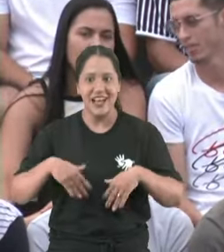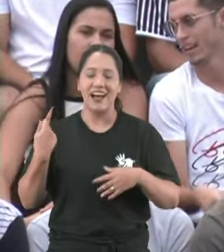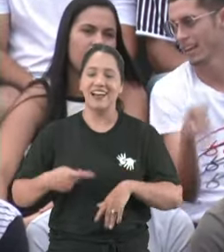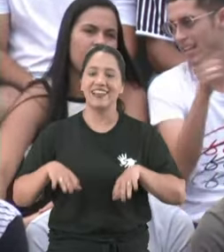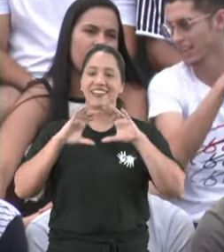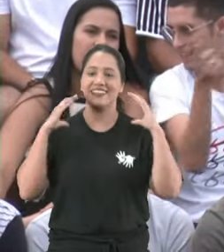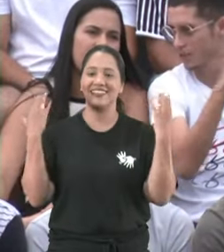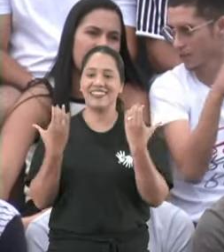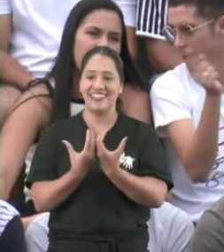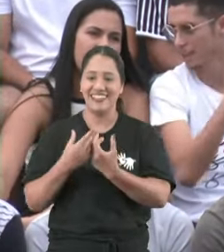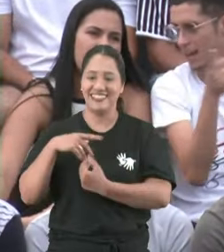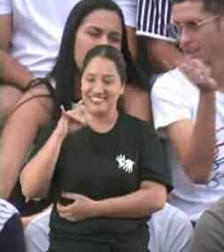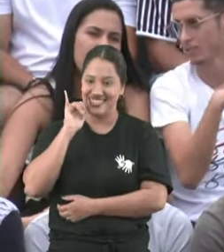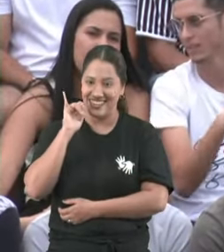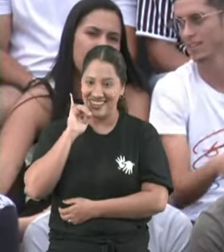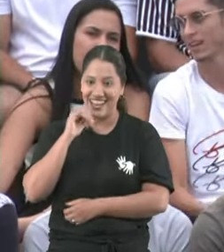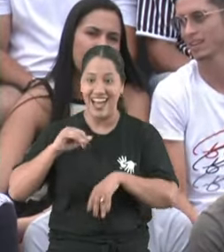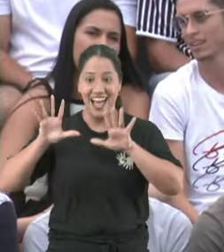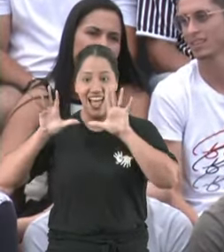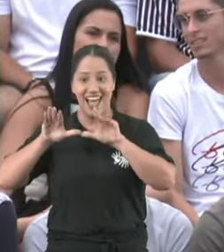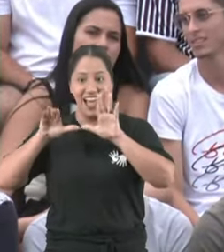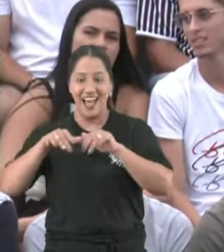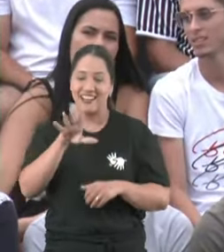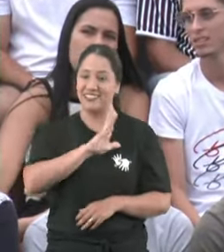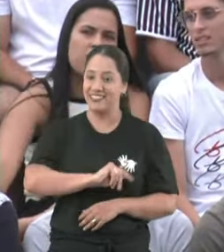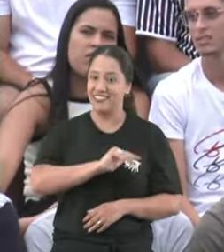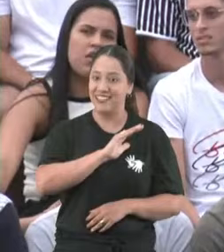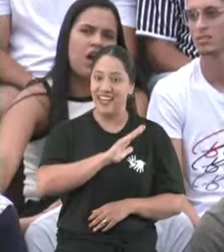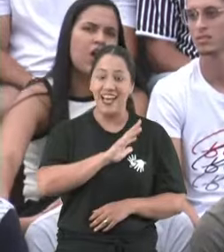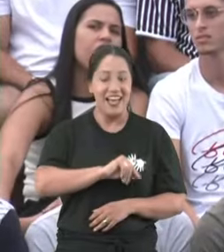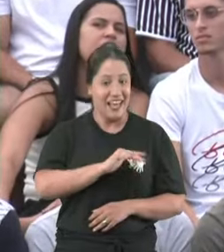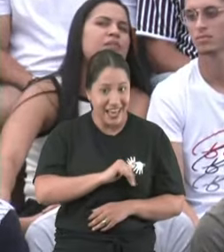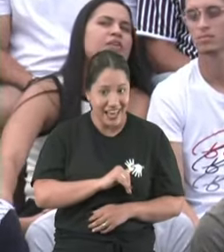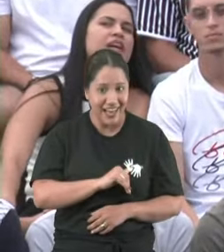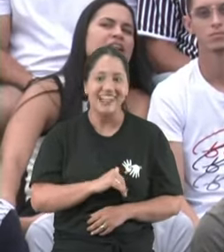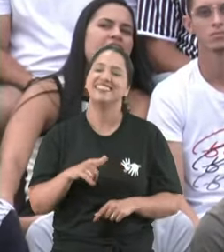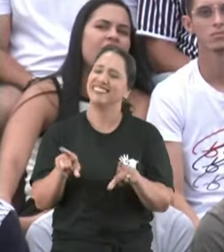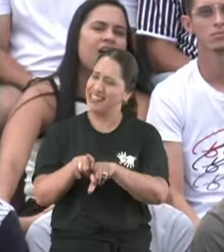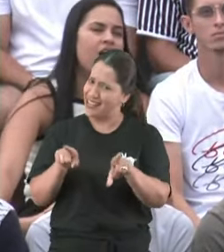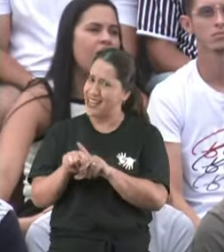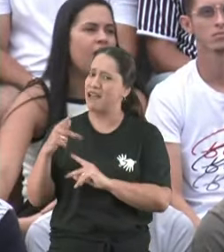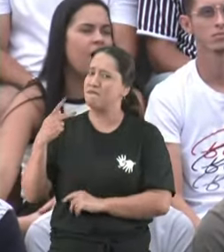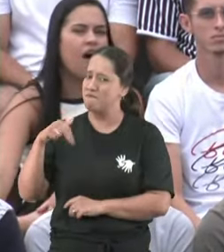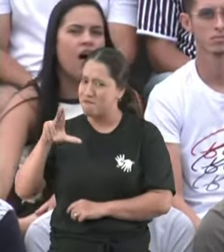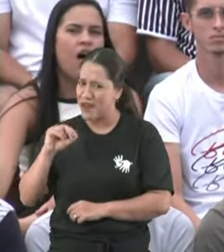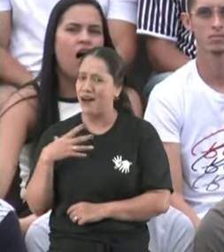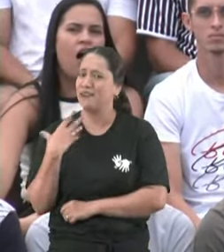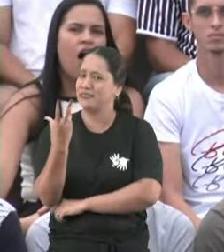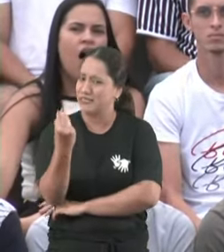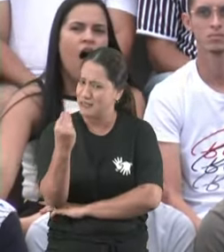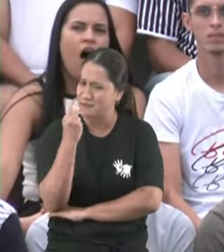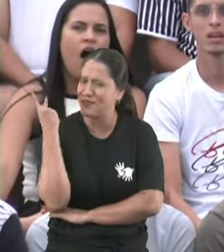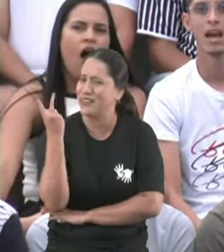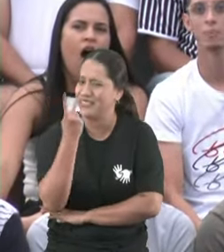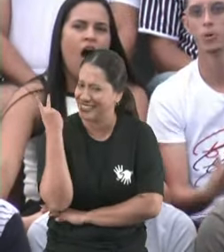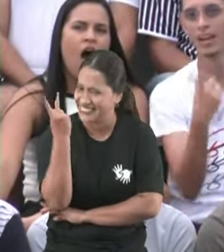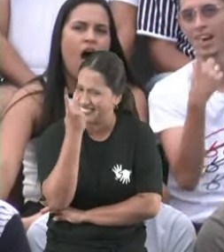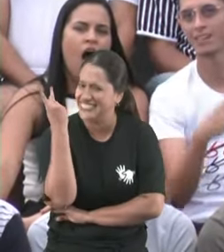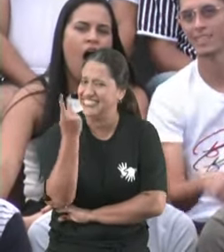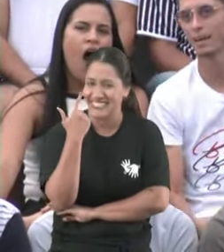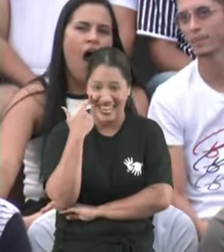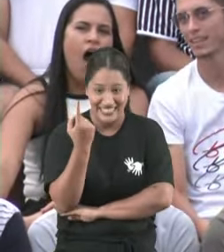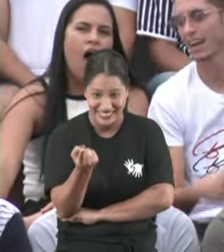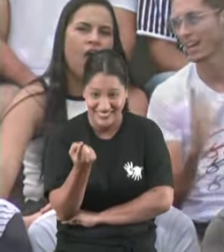Fumeirão. Não é só ASA e CRB que tem história, não. Paulo Lima também tem história e muita história para contar. Vocês viram